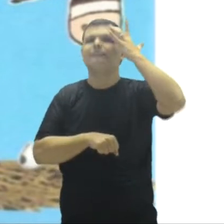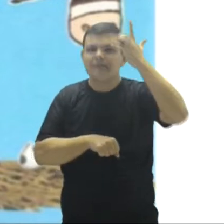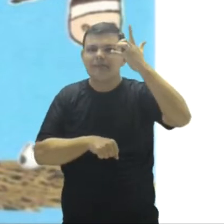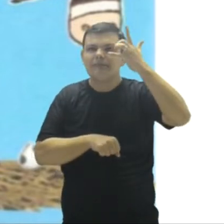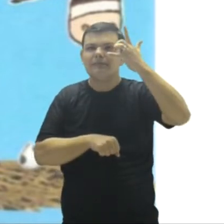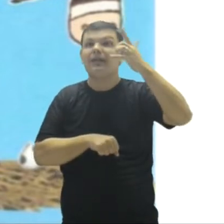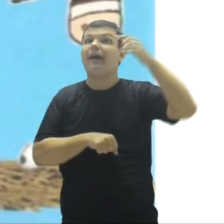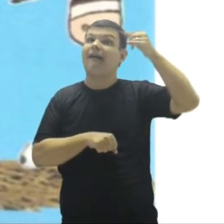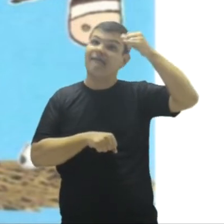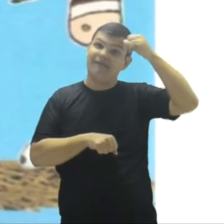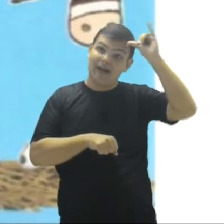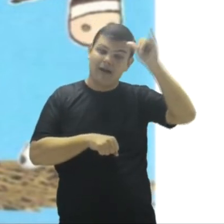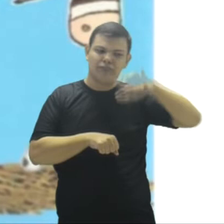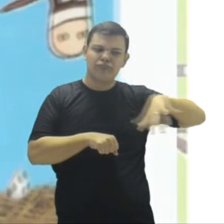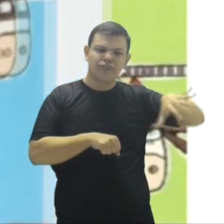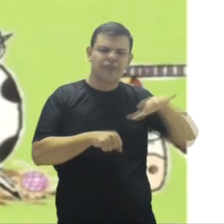espiavam,